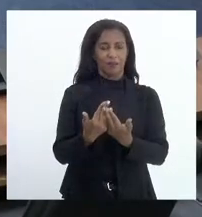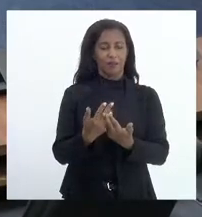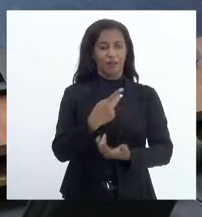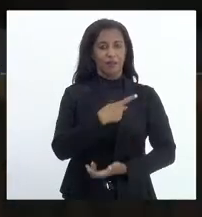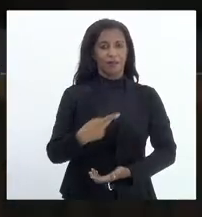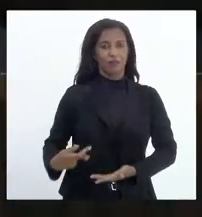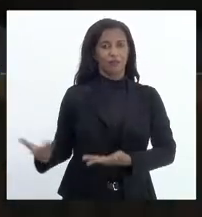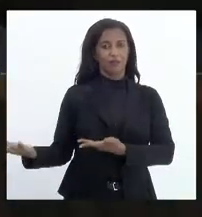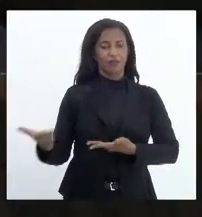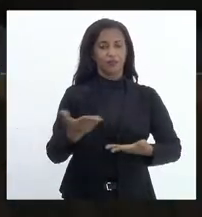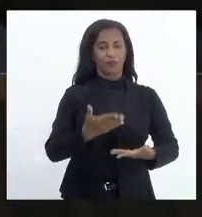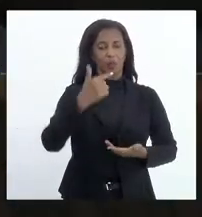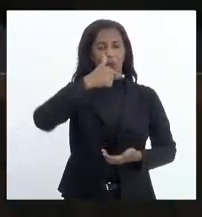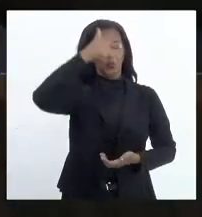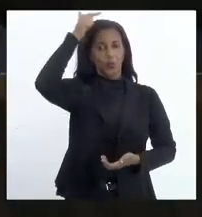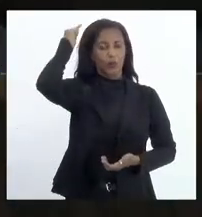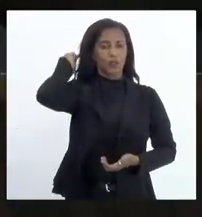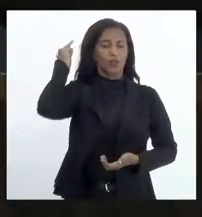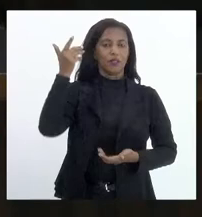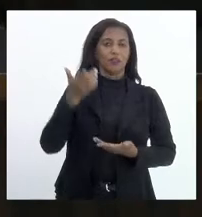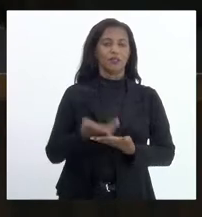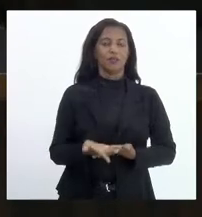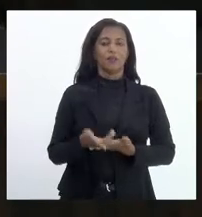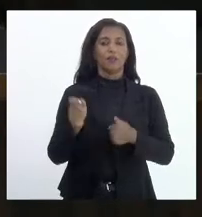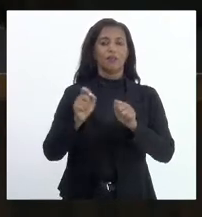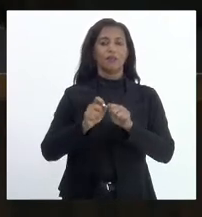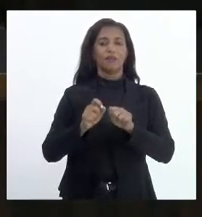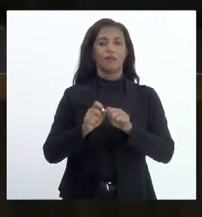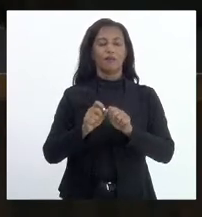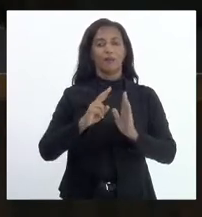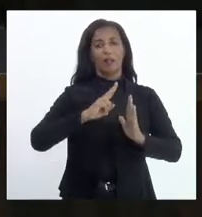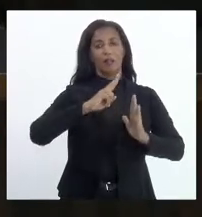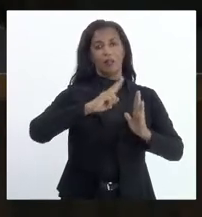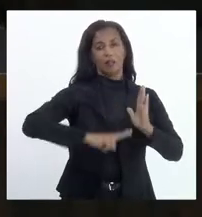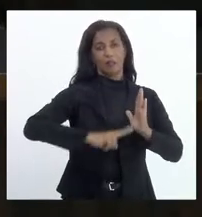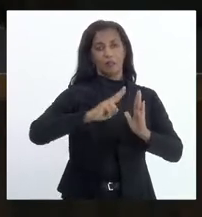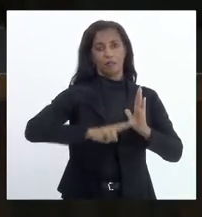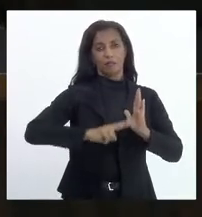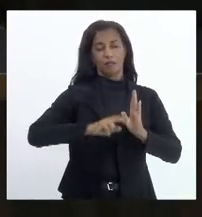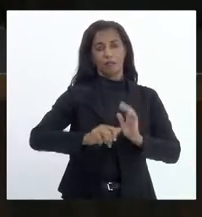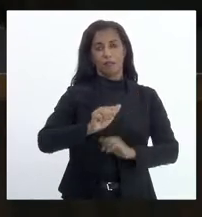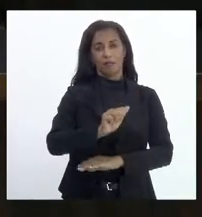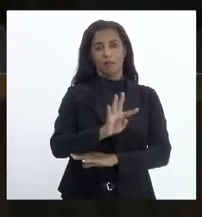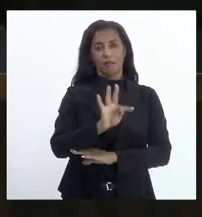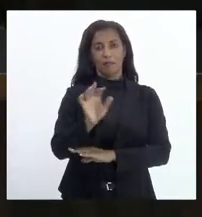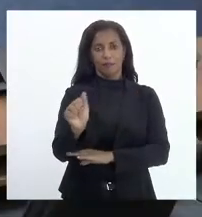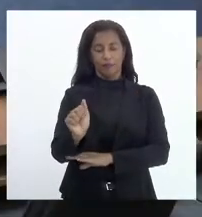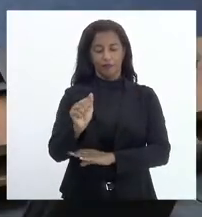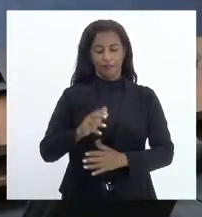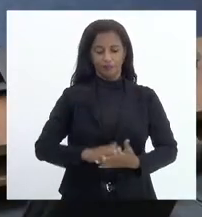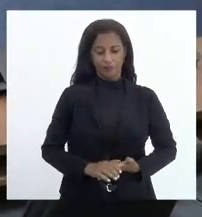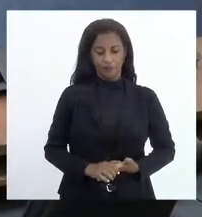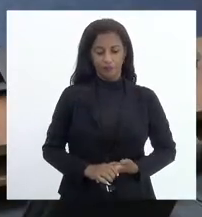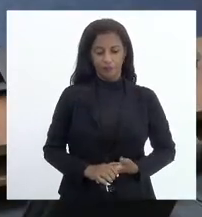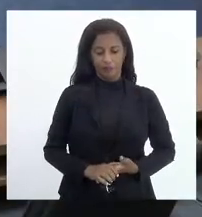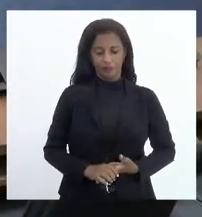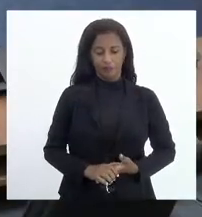presidência convida o Nobre Deputado Luiz Paulo para fazer a leitura da ata